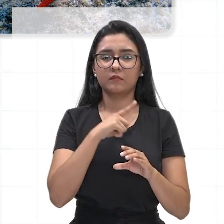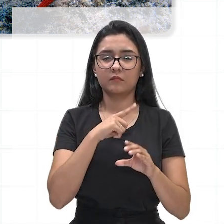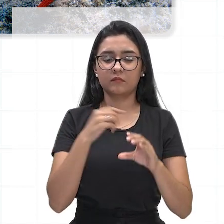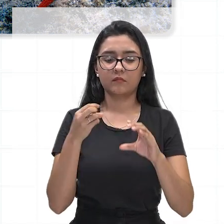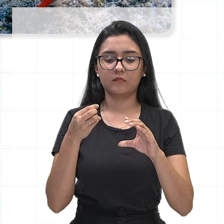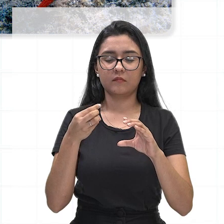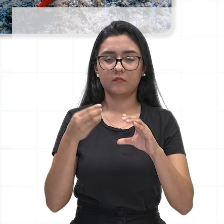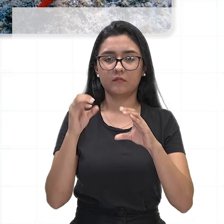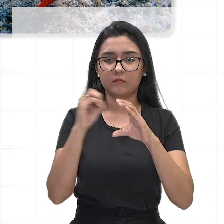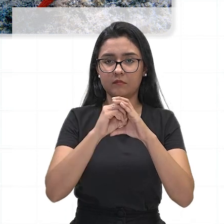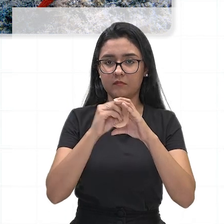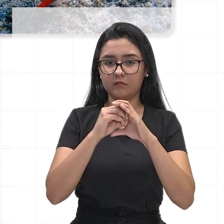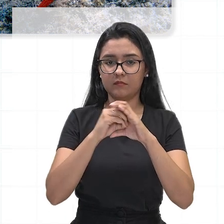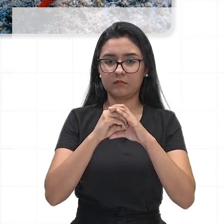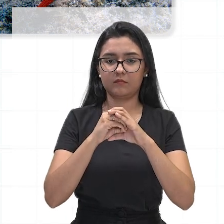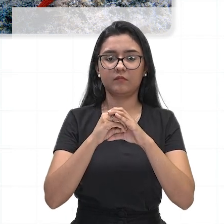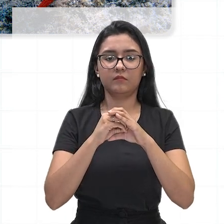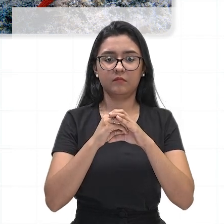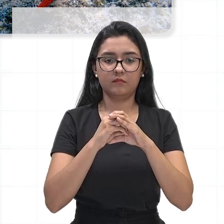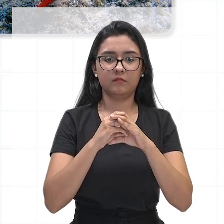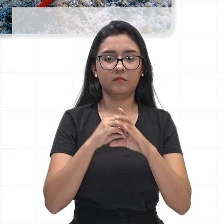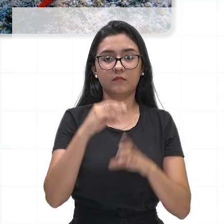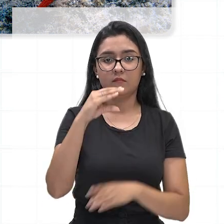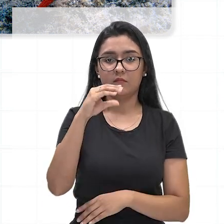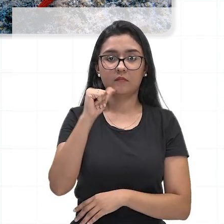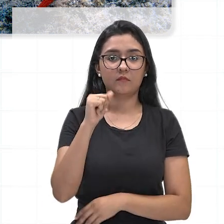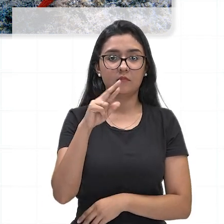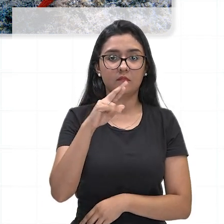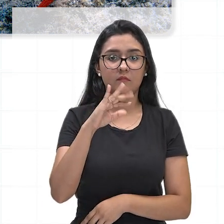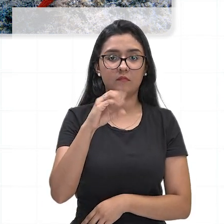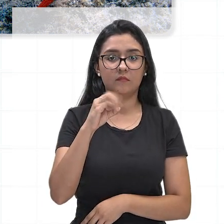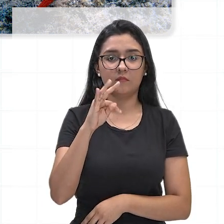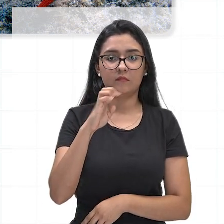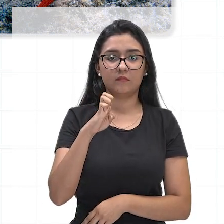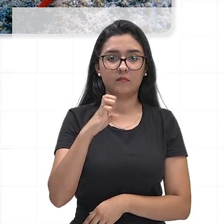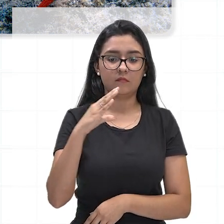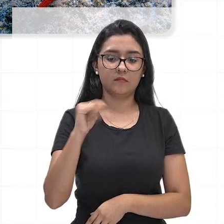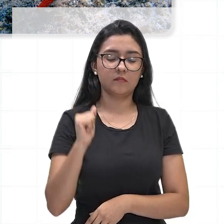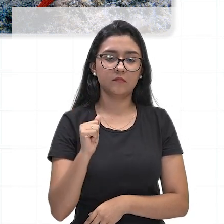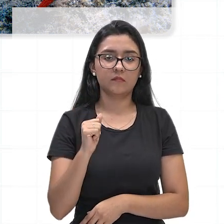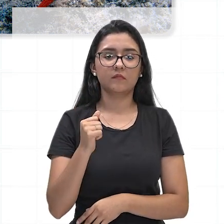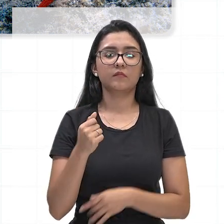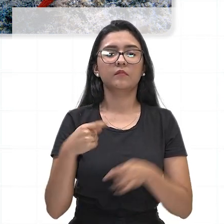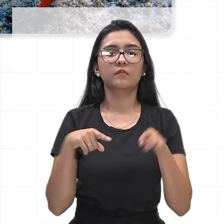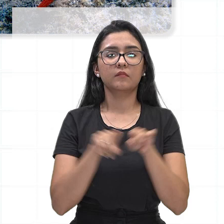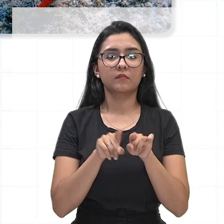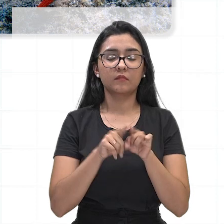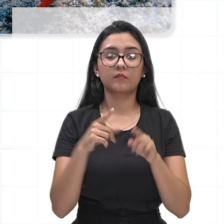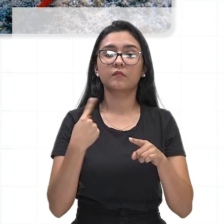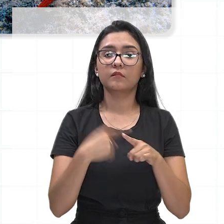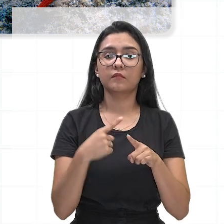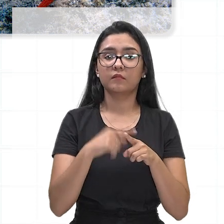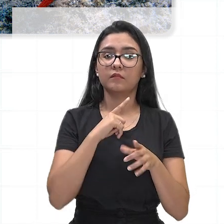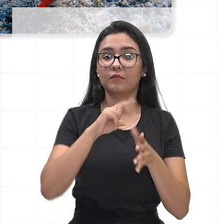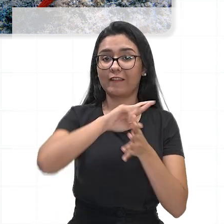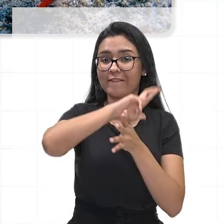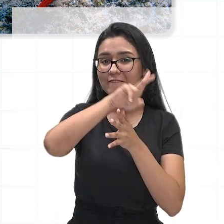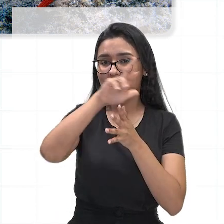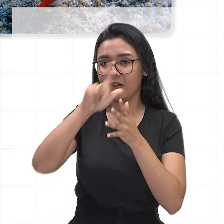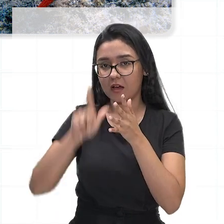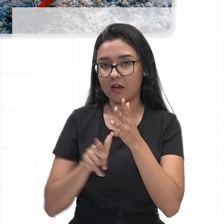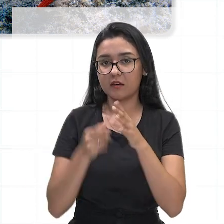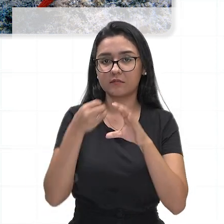membrana que delimita o núcleo, né, chamado de carioteca. Eles vão ser pluricelulares, porque serão formados por